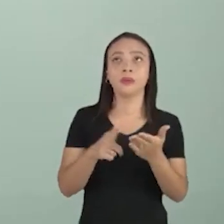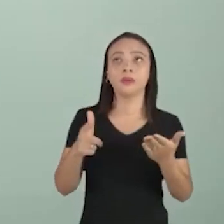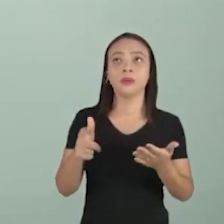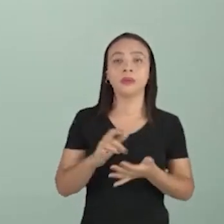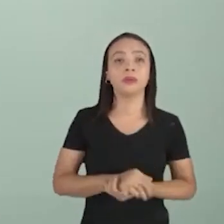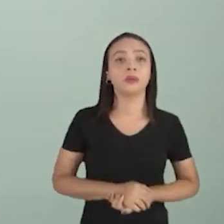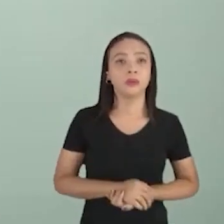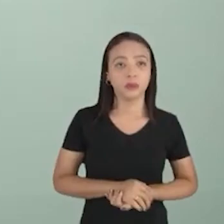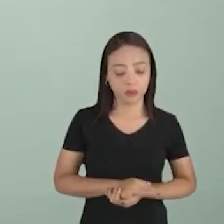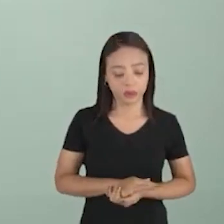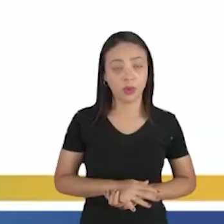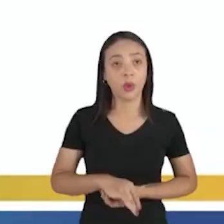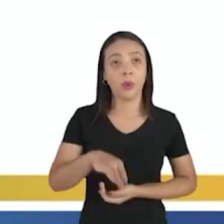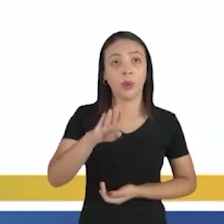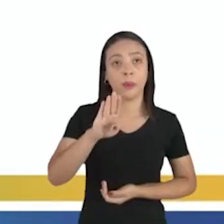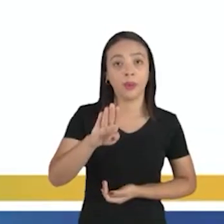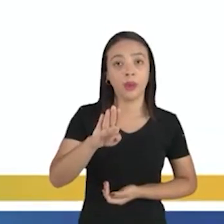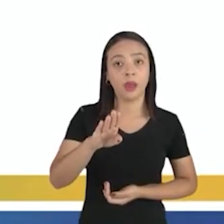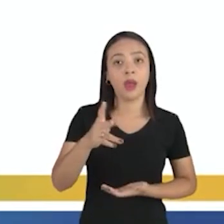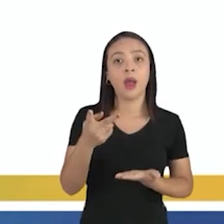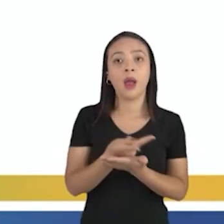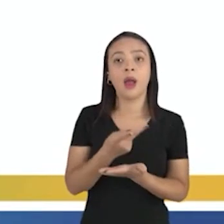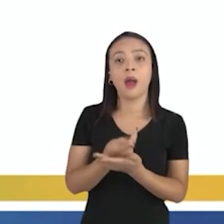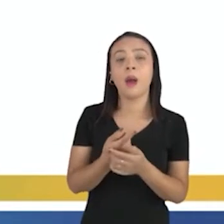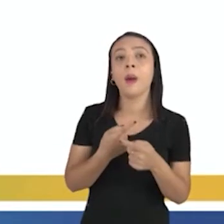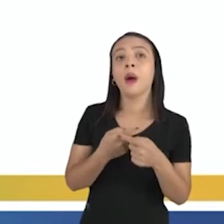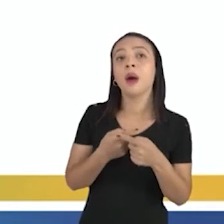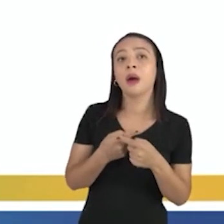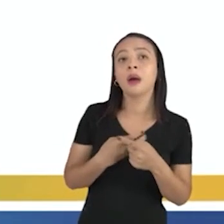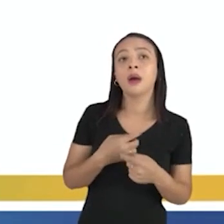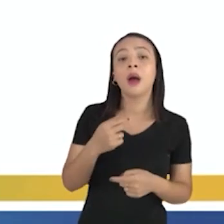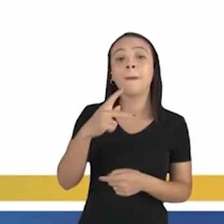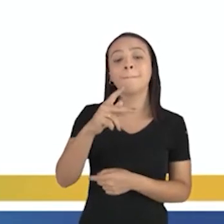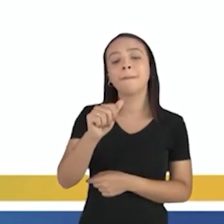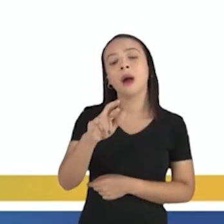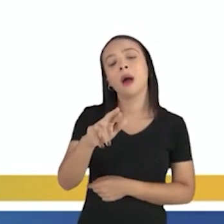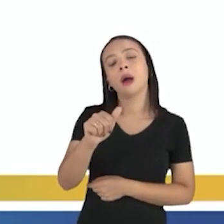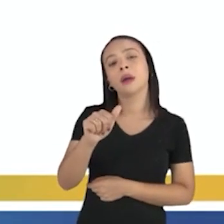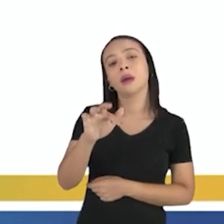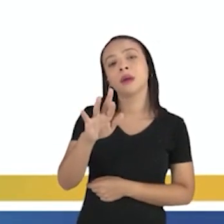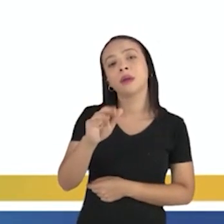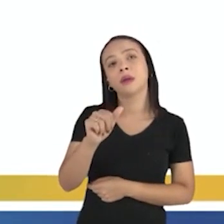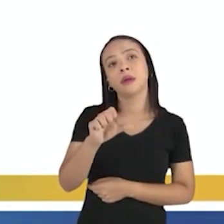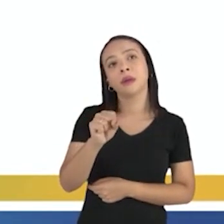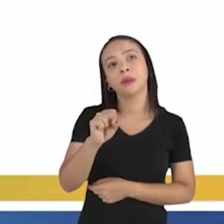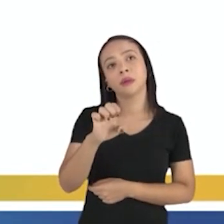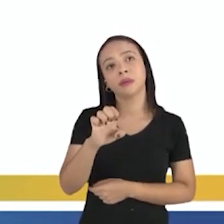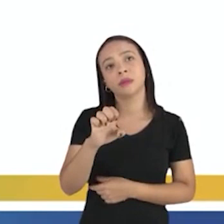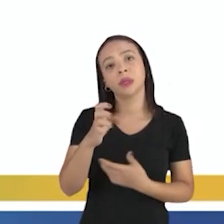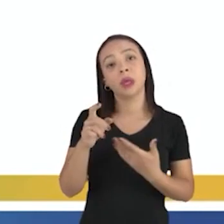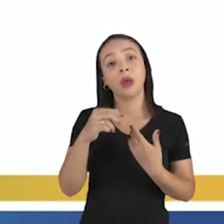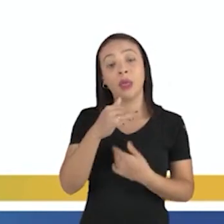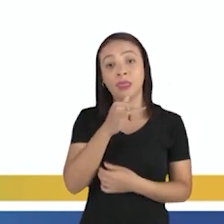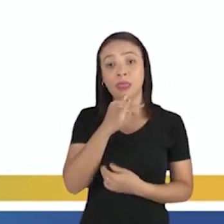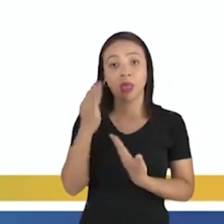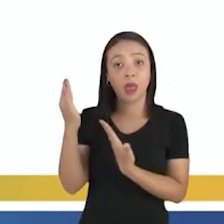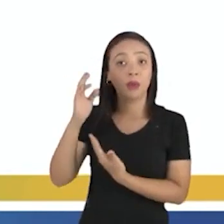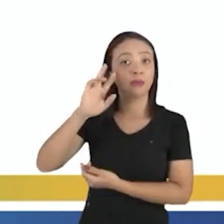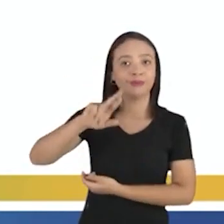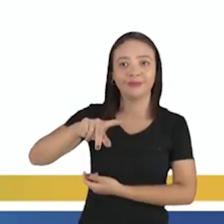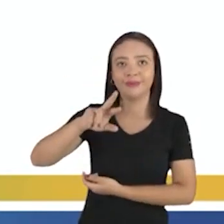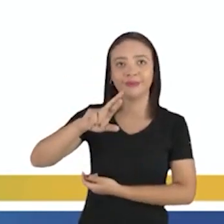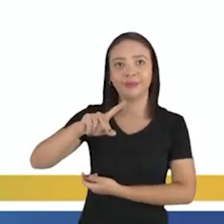Nesse caso da B, não é a mais adequada porque assim é uma paráfrase. Nesse caso aí, ela não está fazendo uma